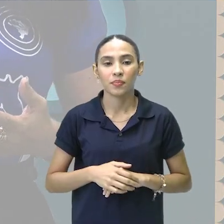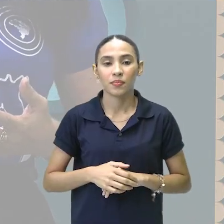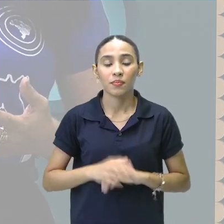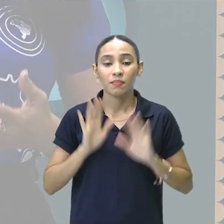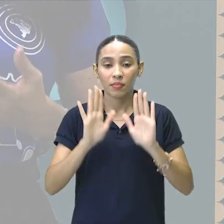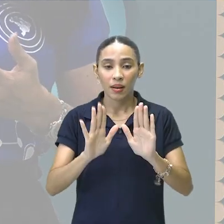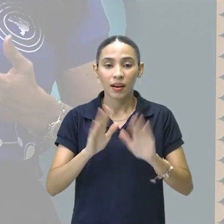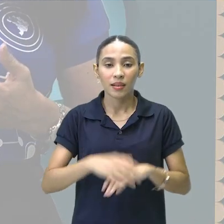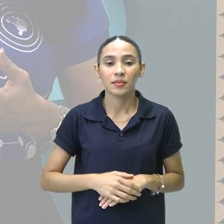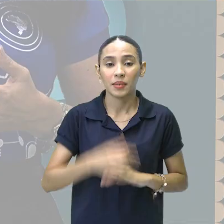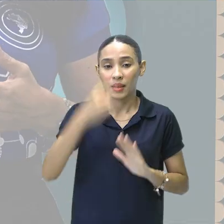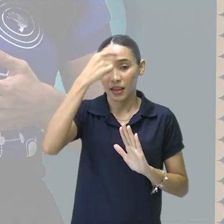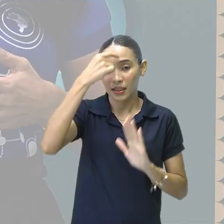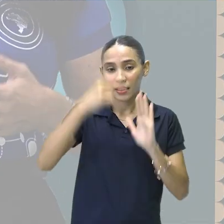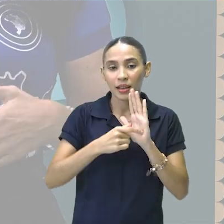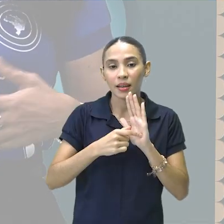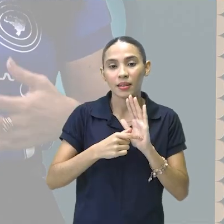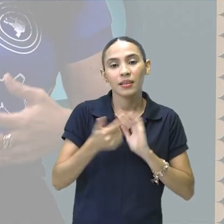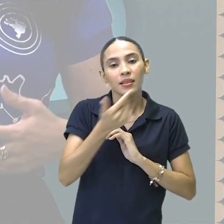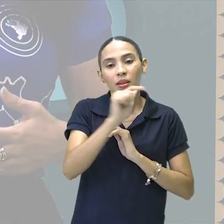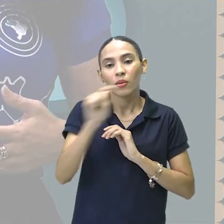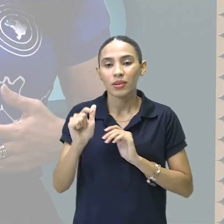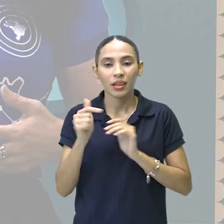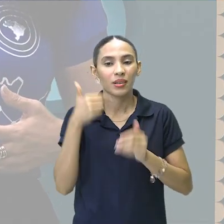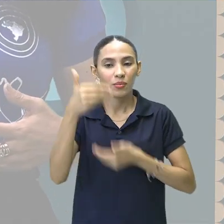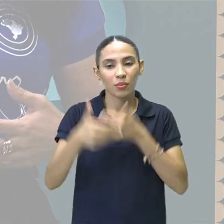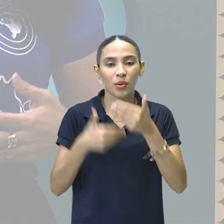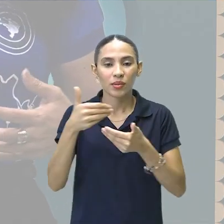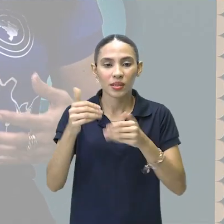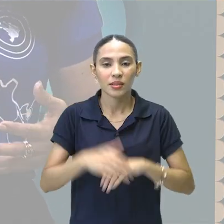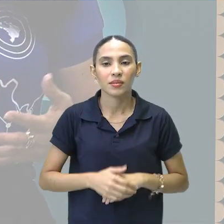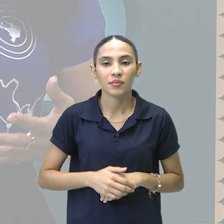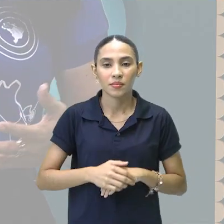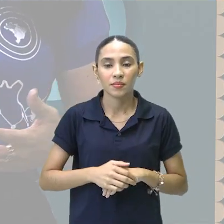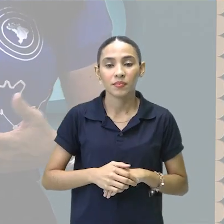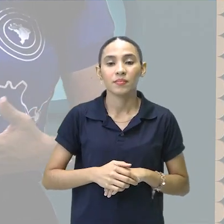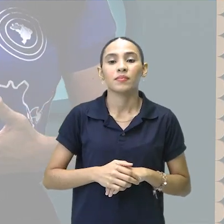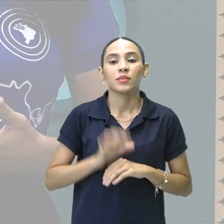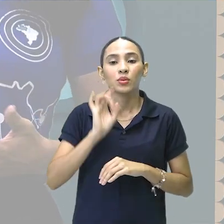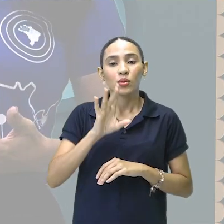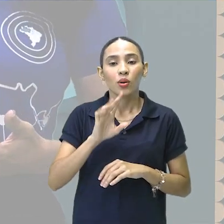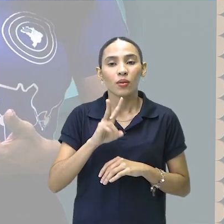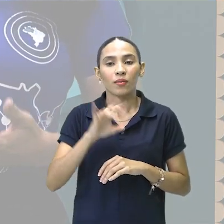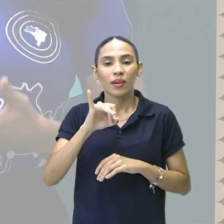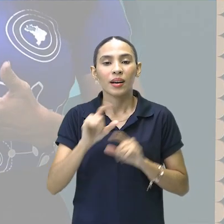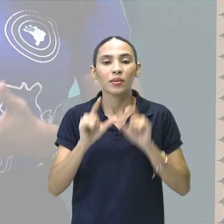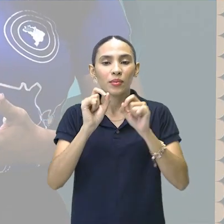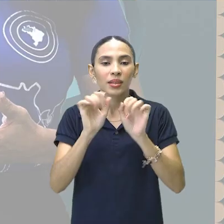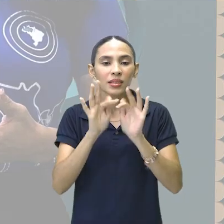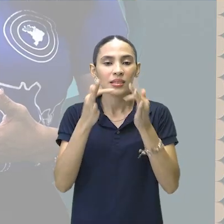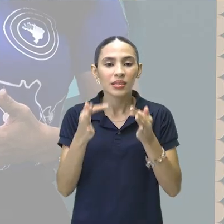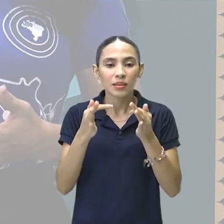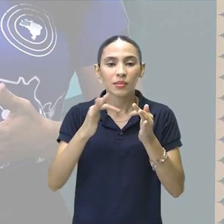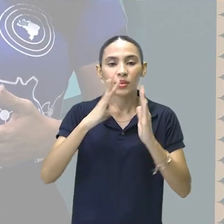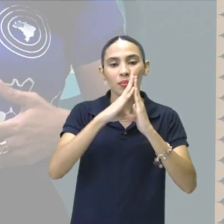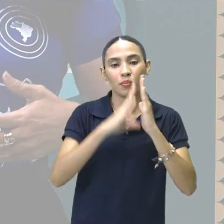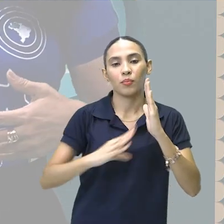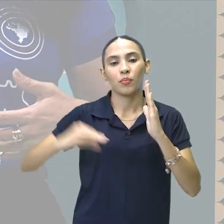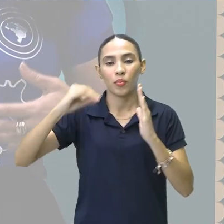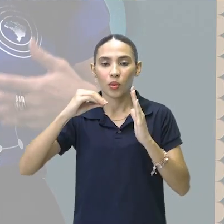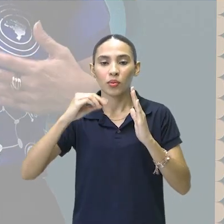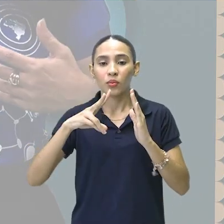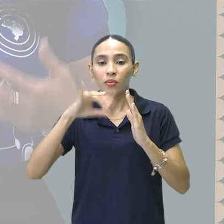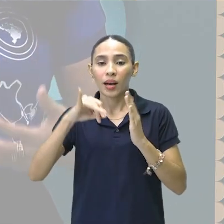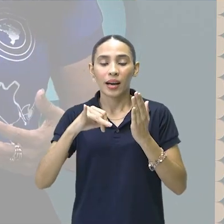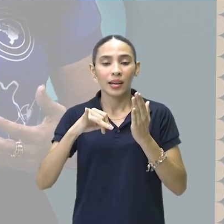outro lado, a IA não tem esse processo. Ela simplesmente replica, traz